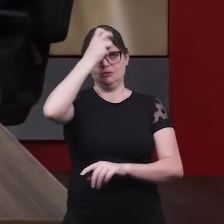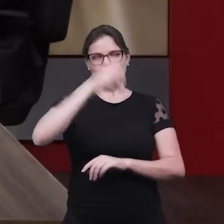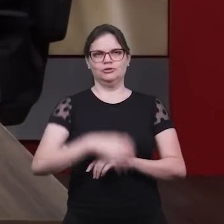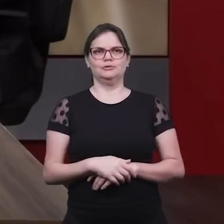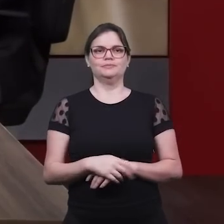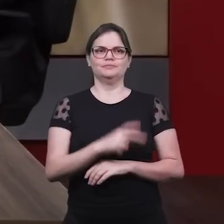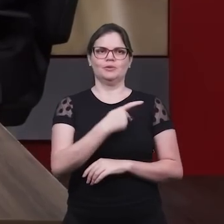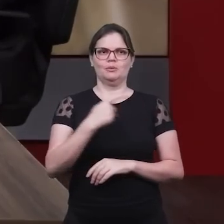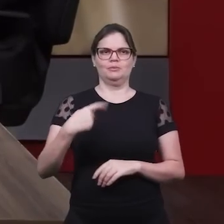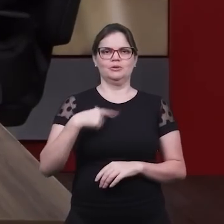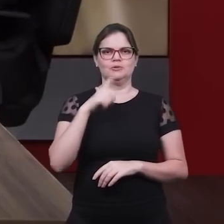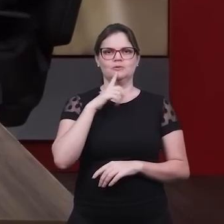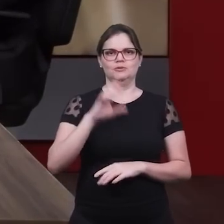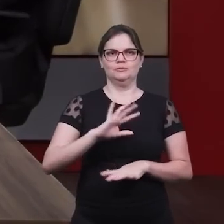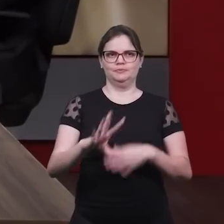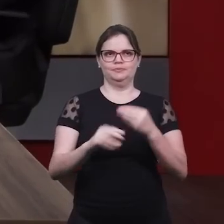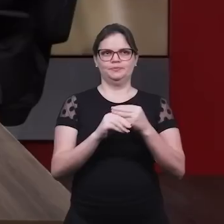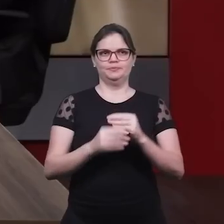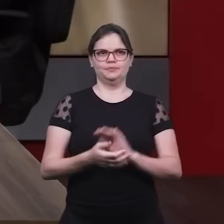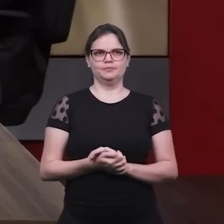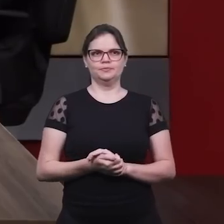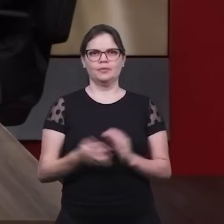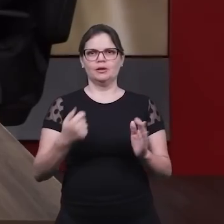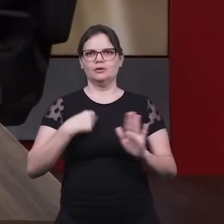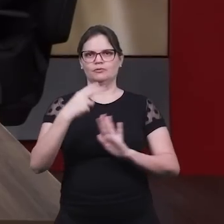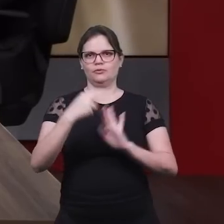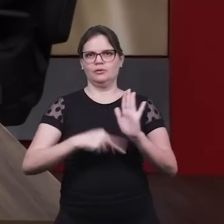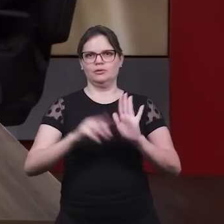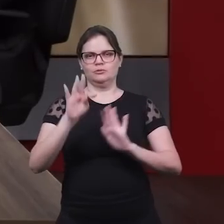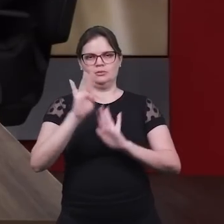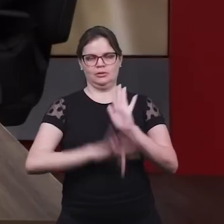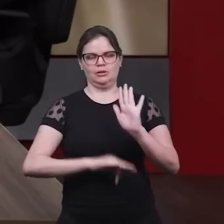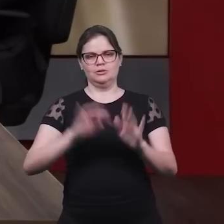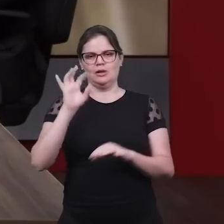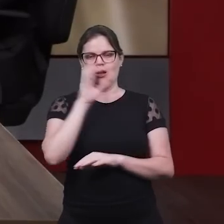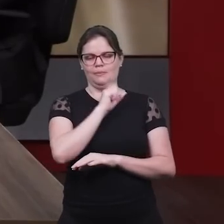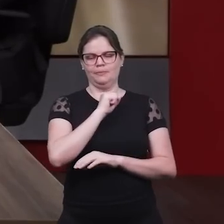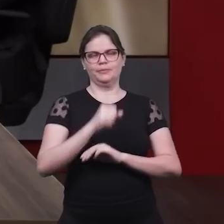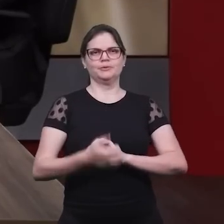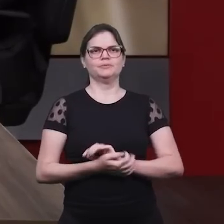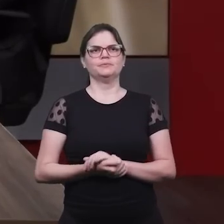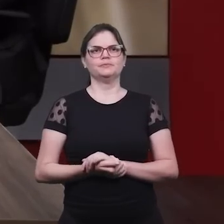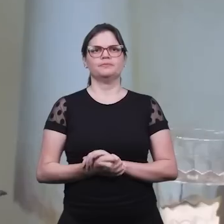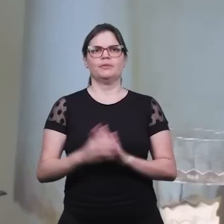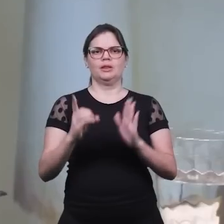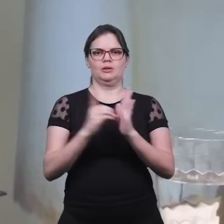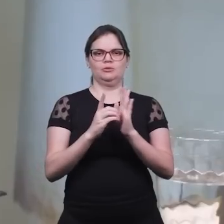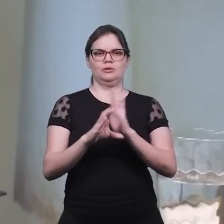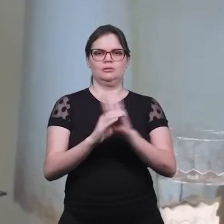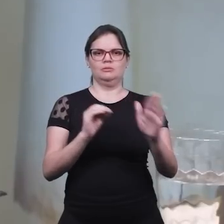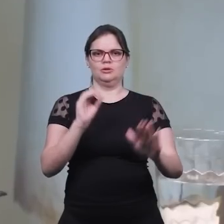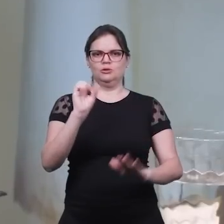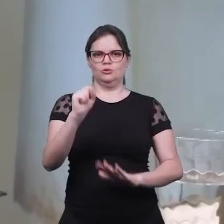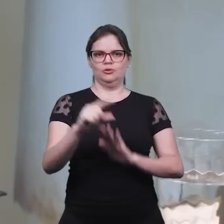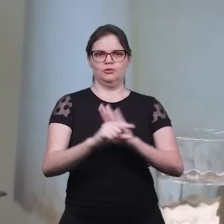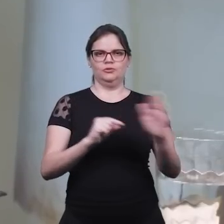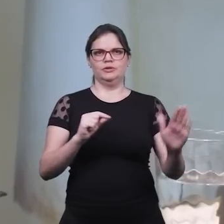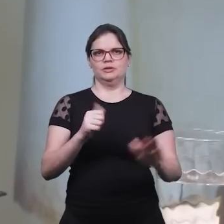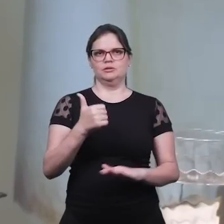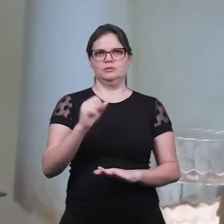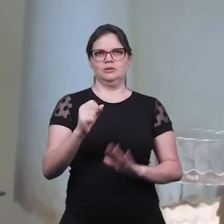para concluir. Bom, para concluir, eu gostaria de concluir lendo a palavra e fazer um pequeno comentário. Aqui em Deuteronômio 8, a partir do verso 3,